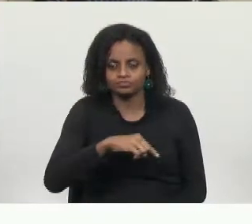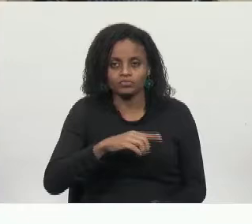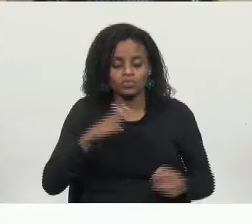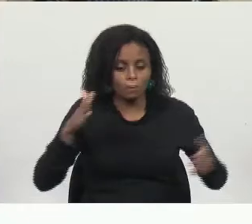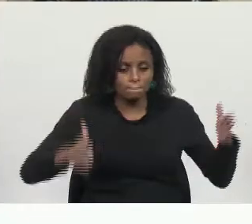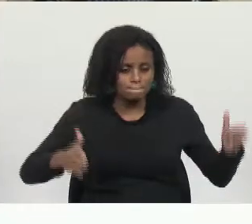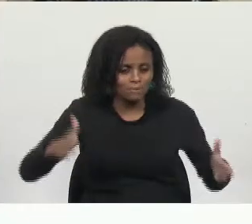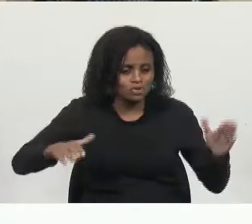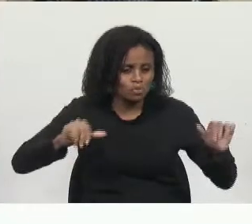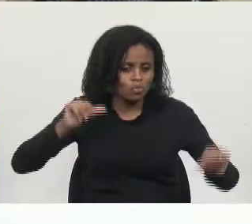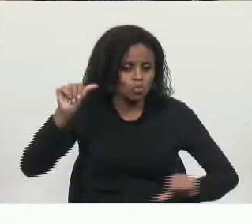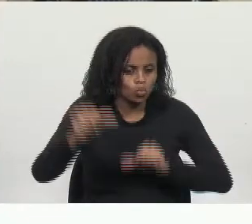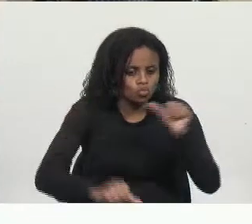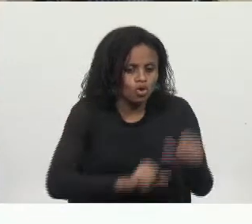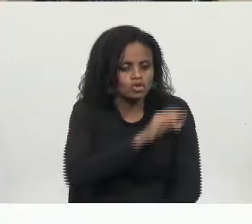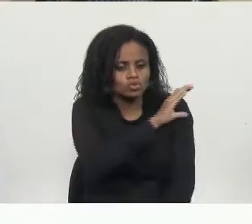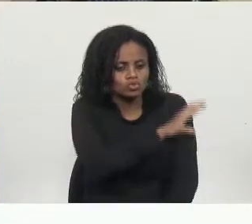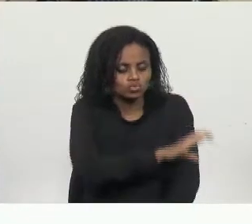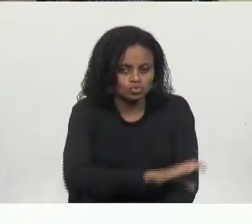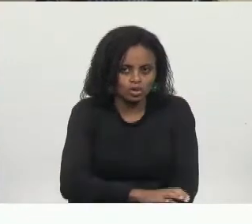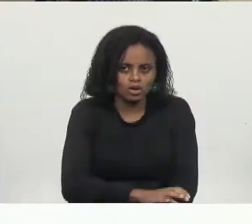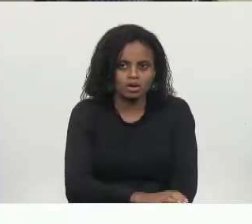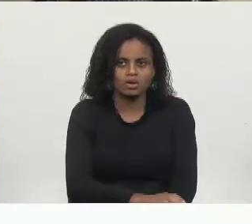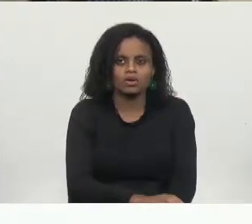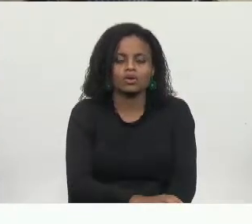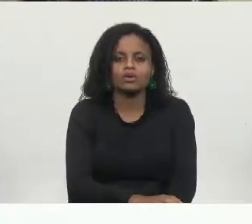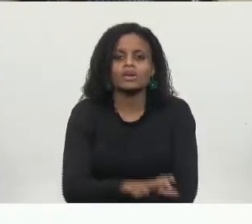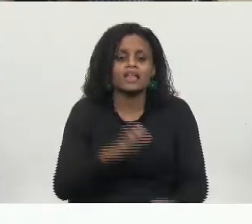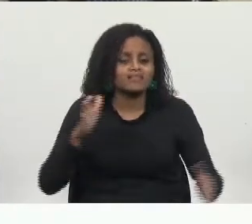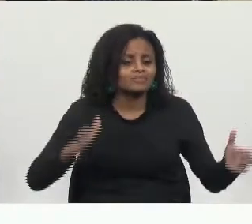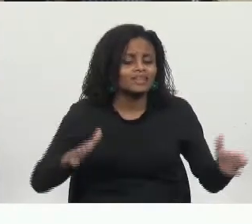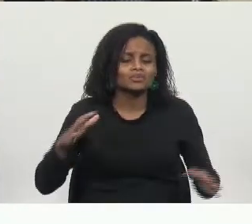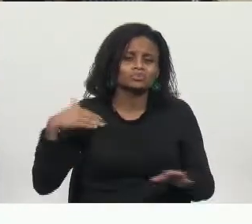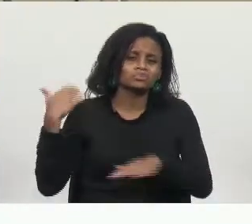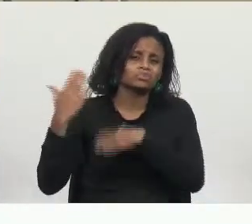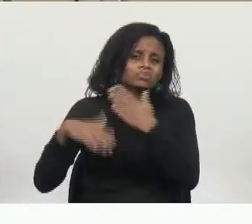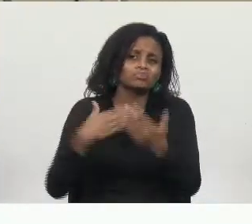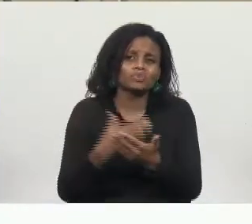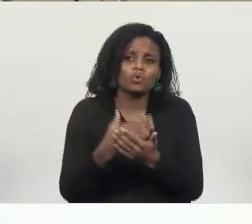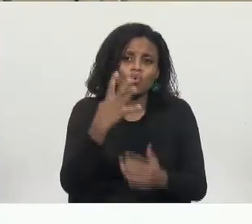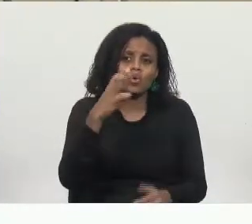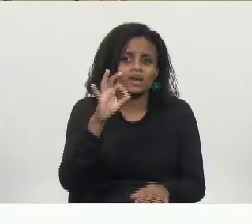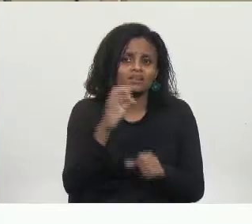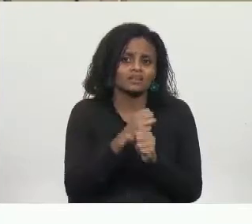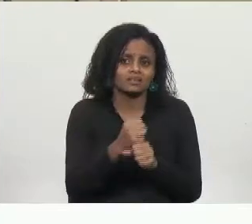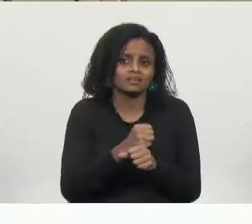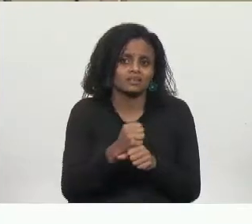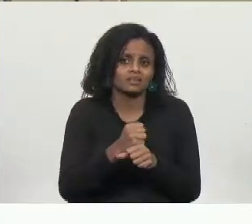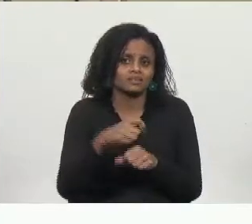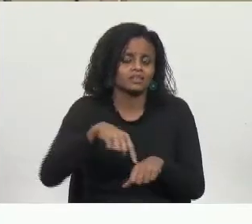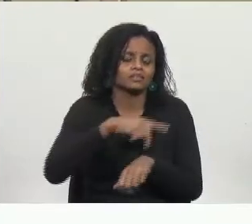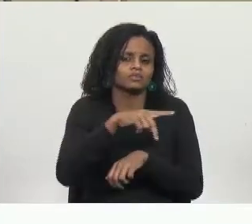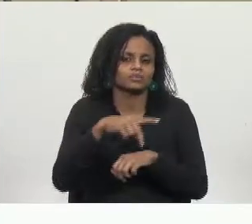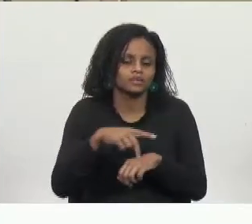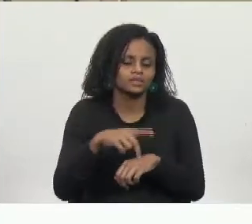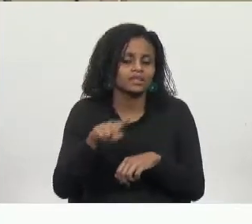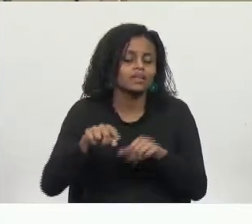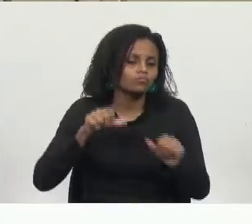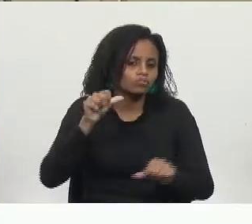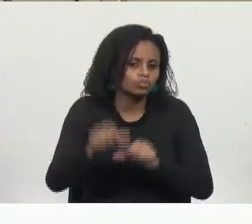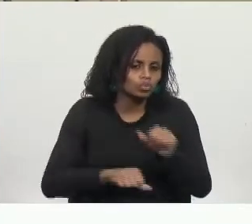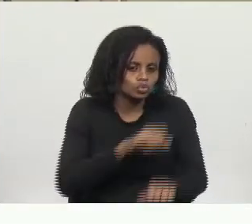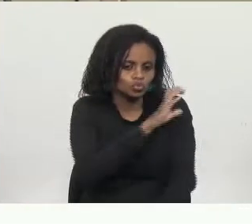de uma revolução cultural que já dura mais de 40 anos neste país. E esta revolução cultural